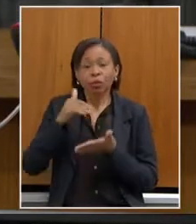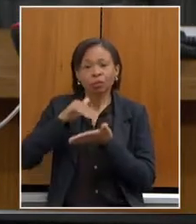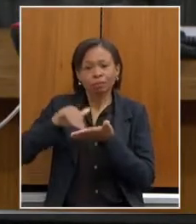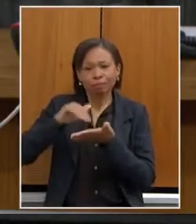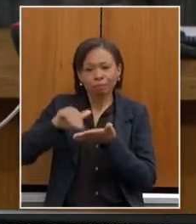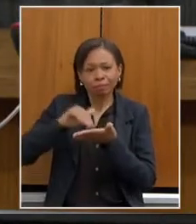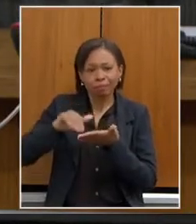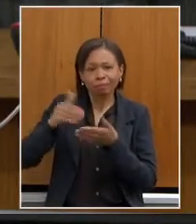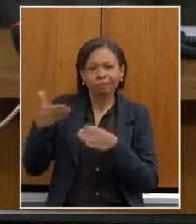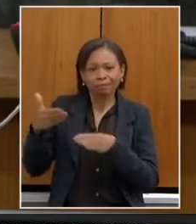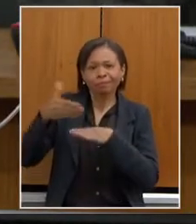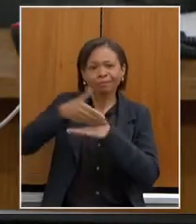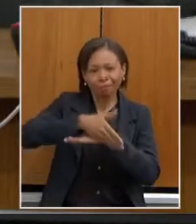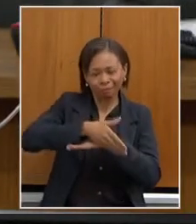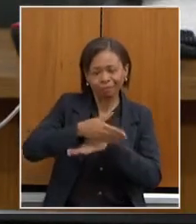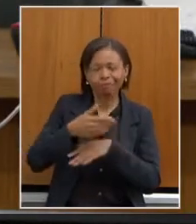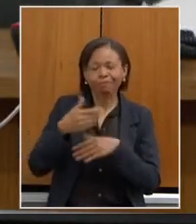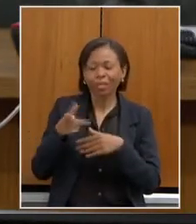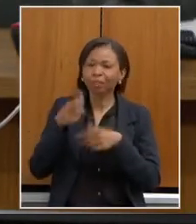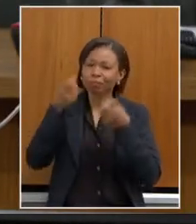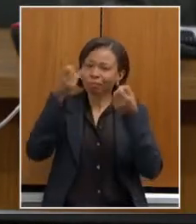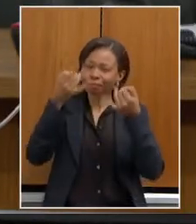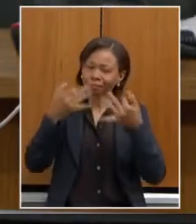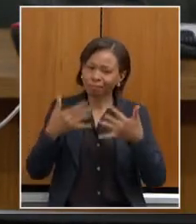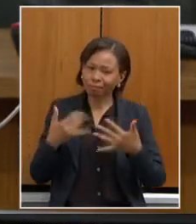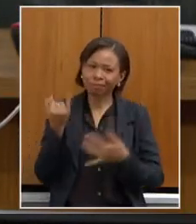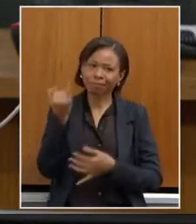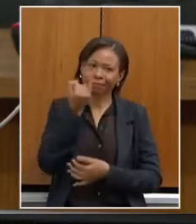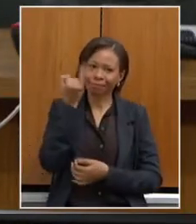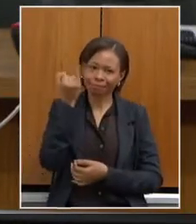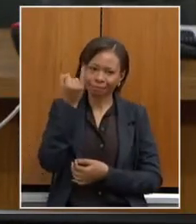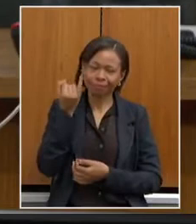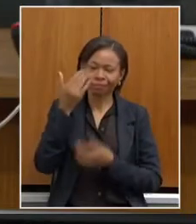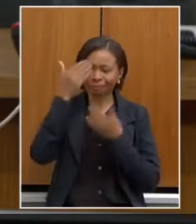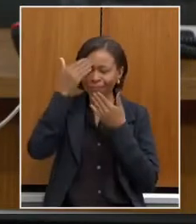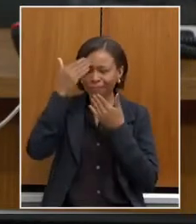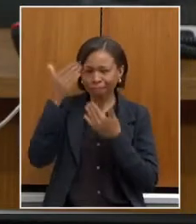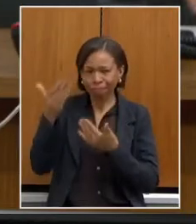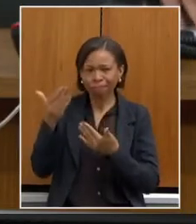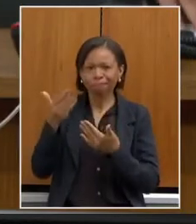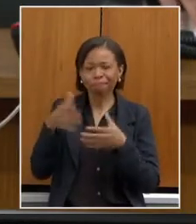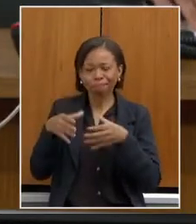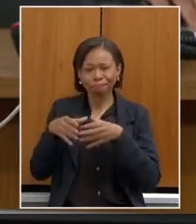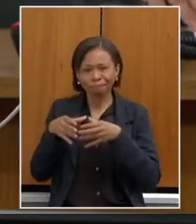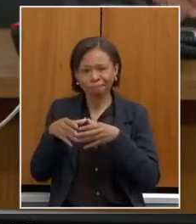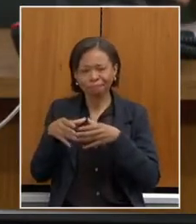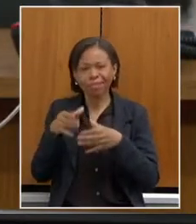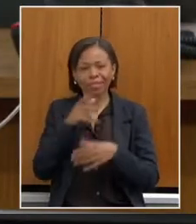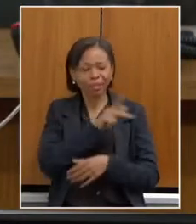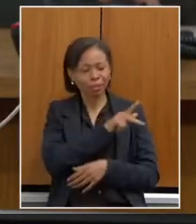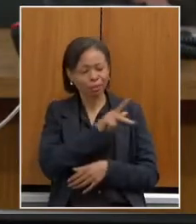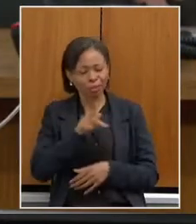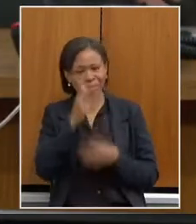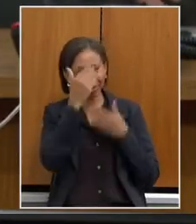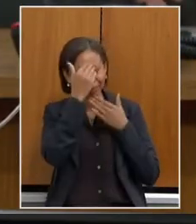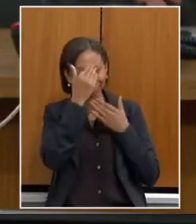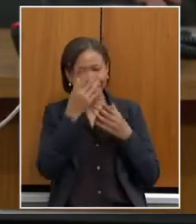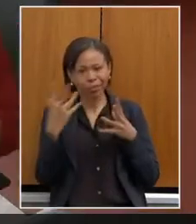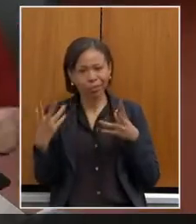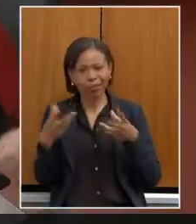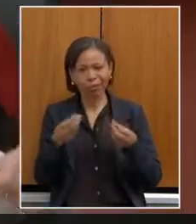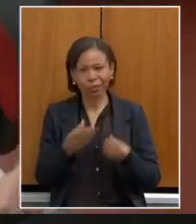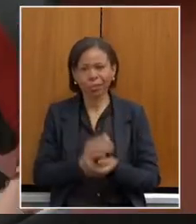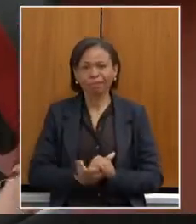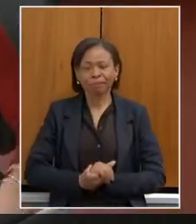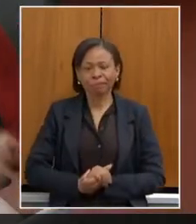muito grande viu muito obrigado secretário muito obrigado a sua equipe obrigado presidente e a todos os colegas aqui presentes